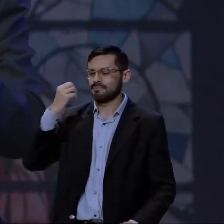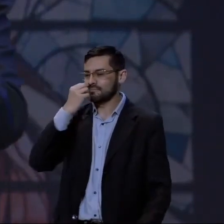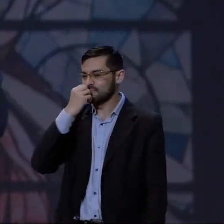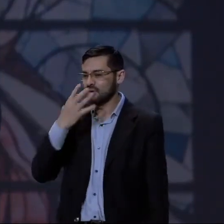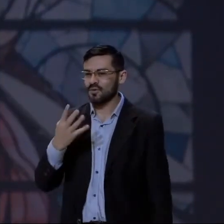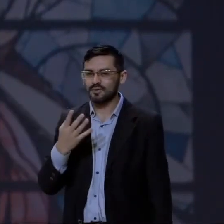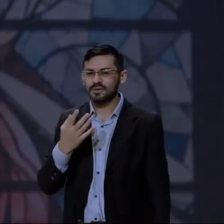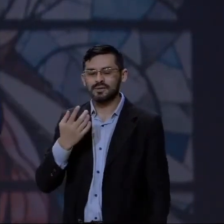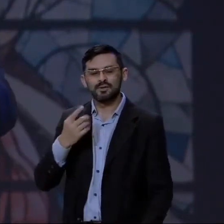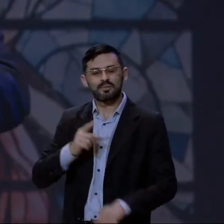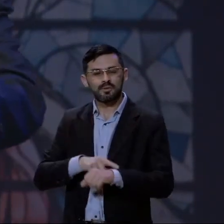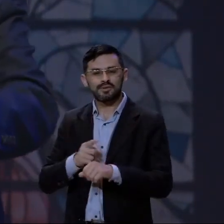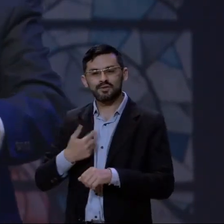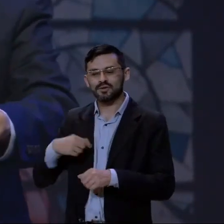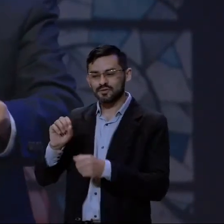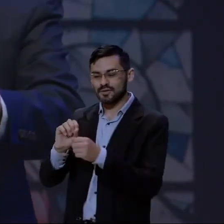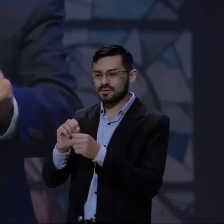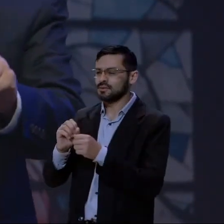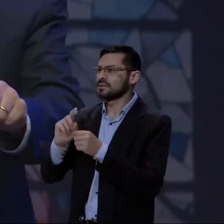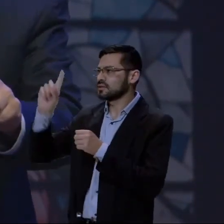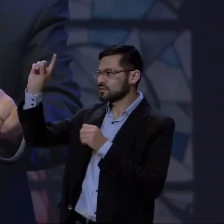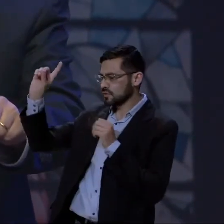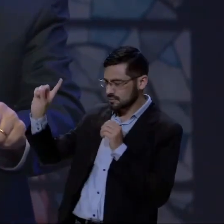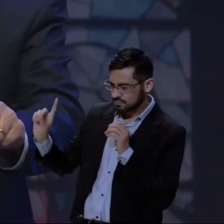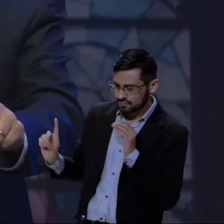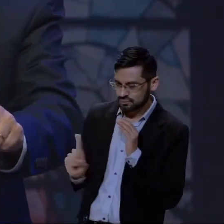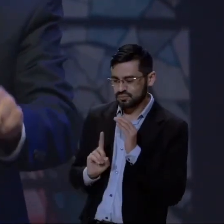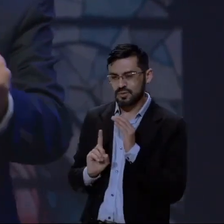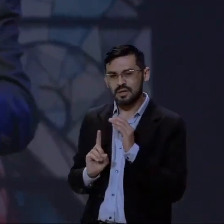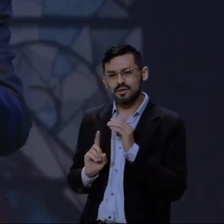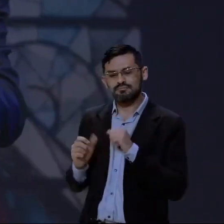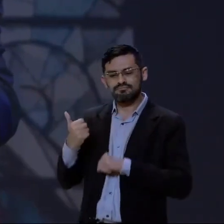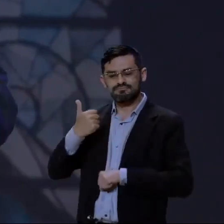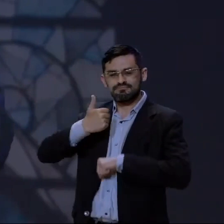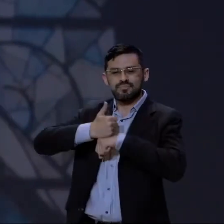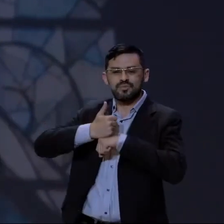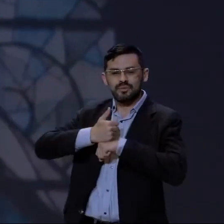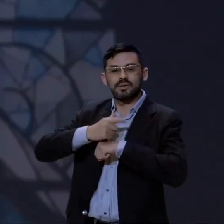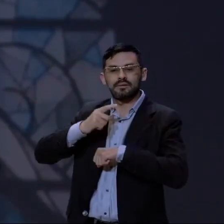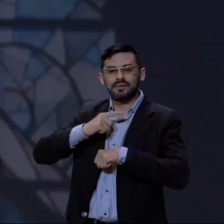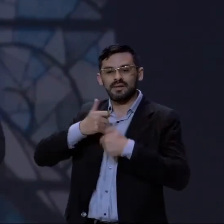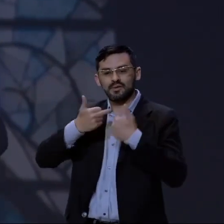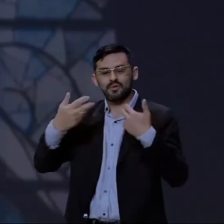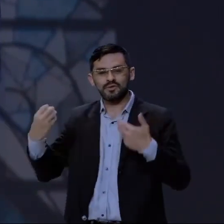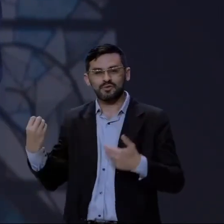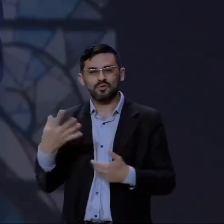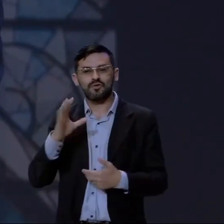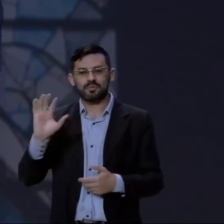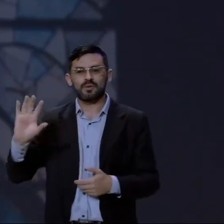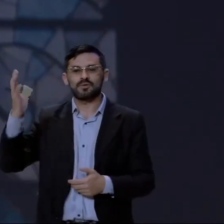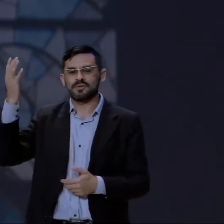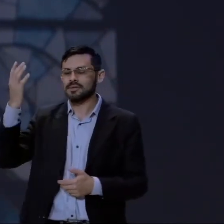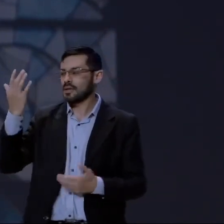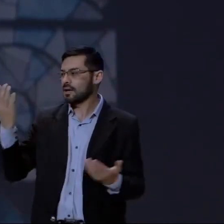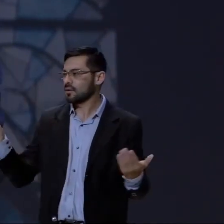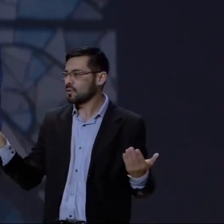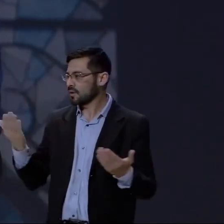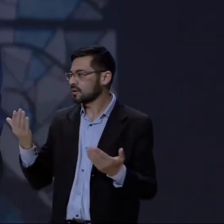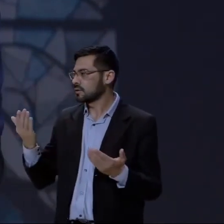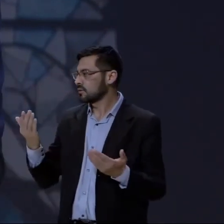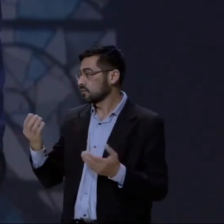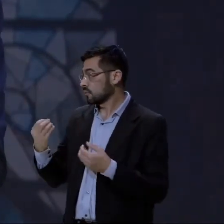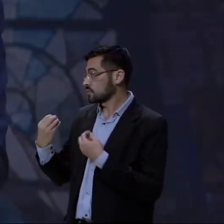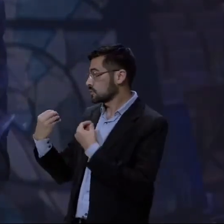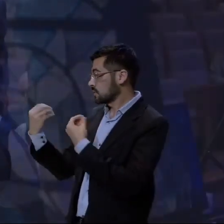boa. Quando a gente faz essa oração, o Senhor entra para nunca mais sair. Tem coisa nova de Deus para acontecer a partir de hoje, tá bom? Nós vamos